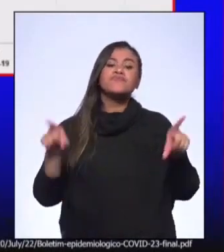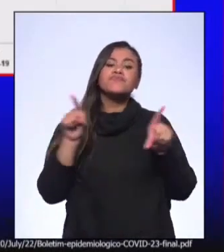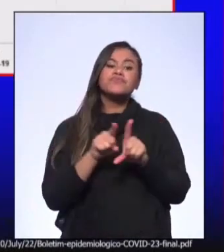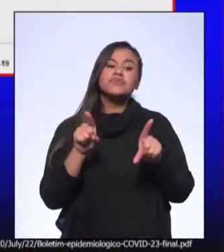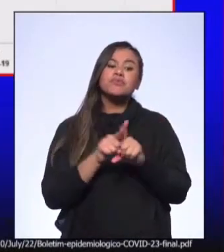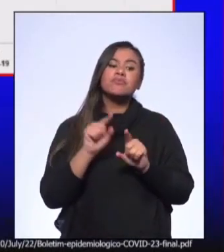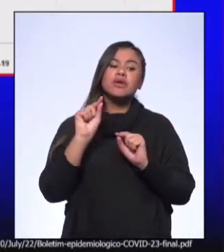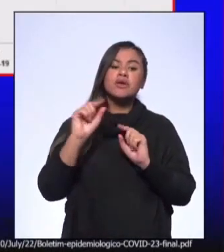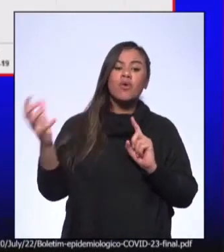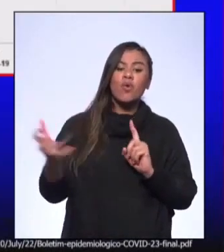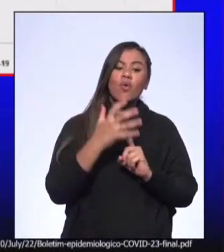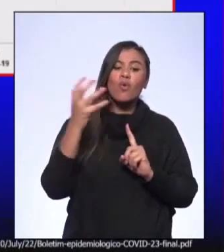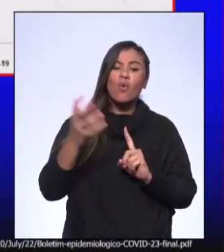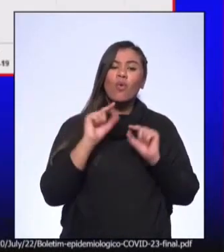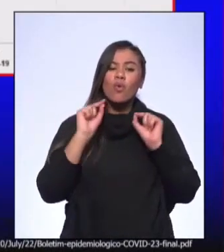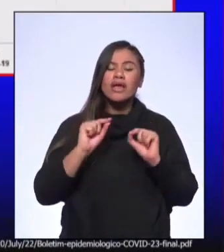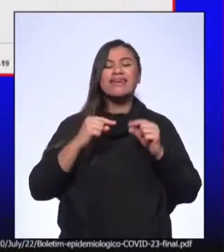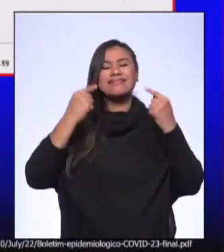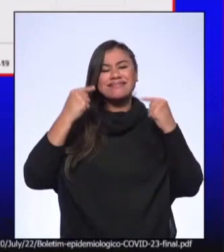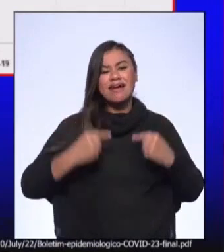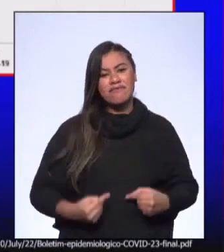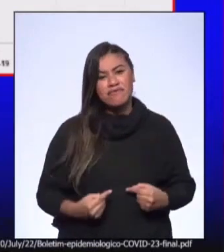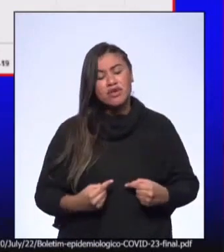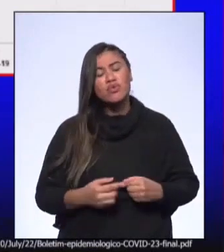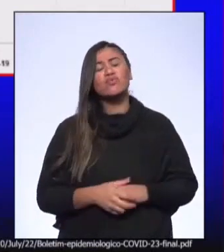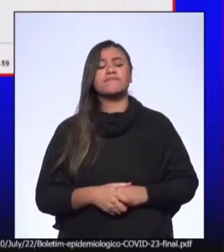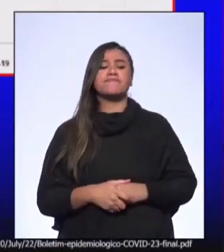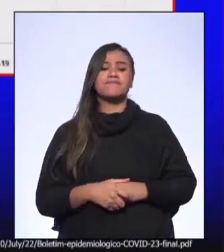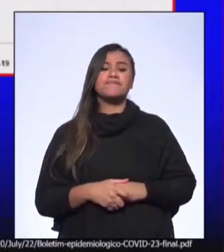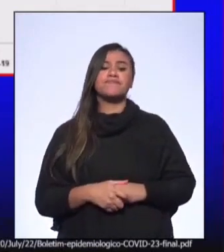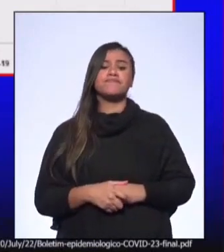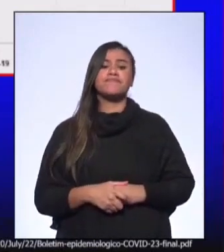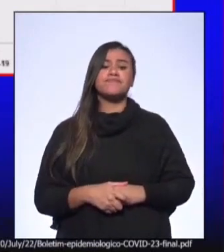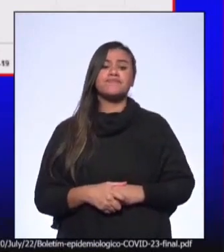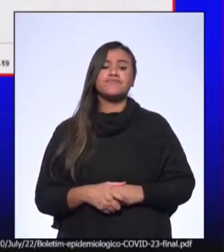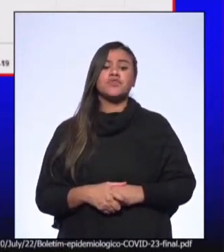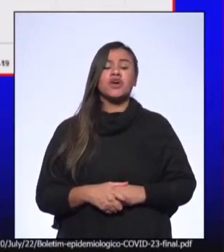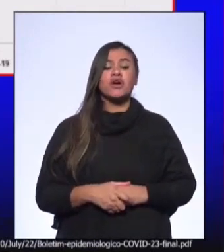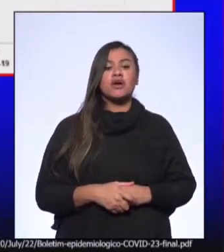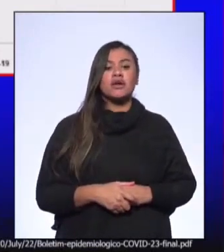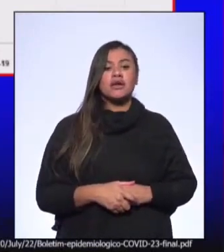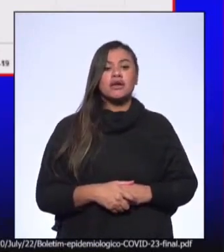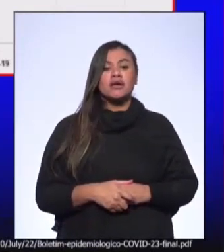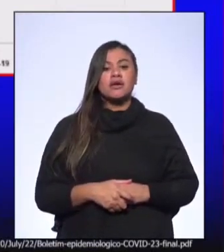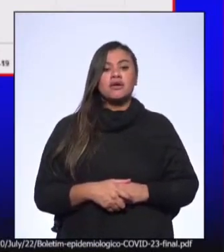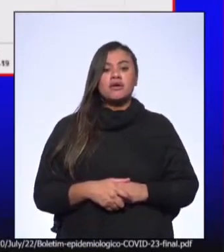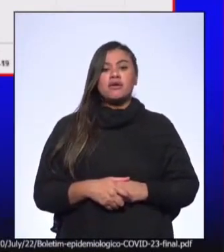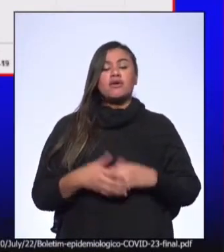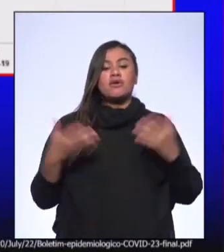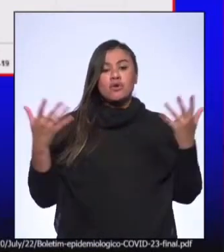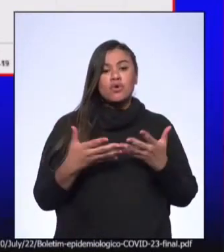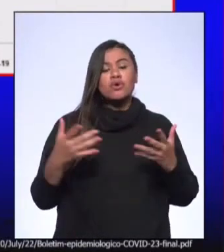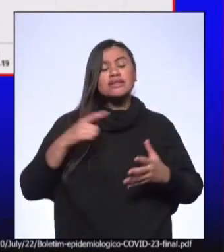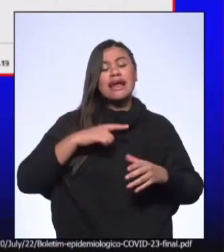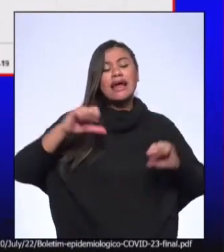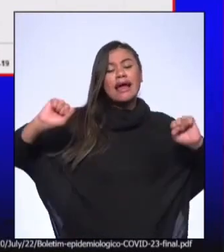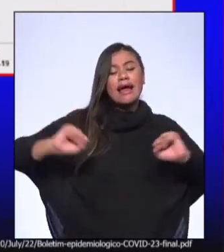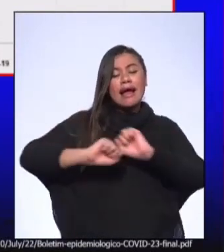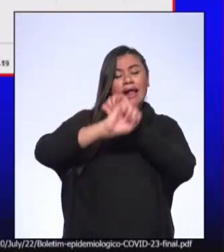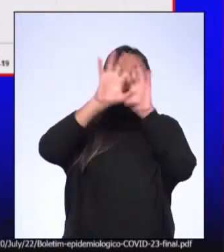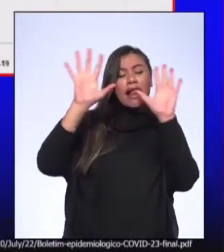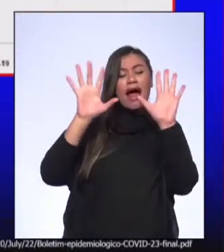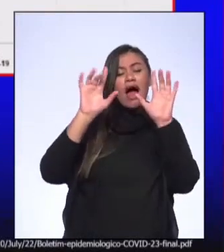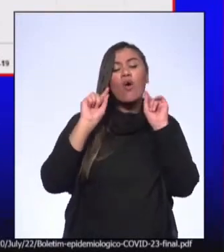primeira provocação e o primeiro desafio. A gente tem hoje clareza que quando eu digo que,